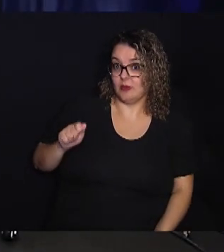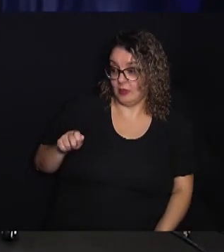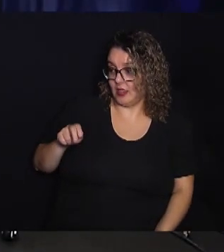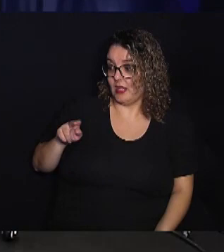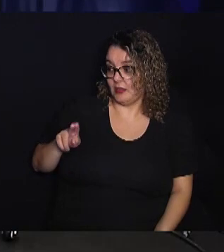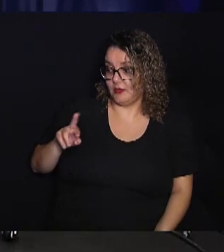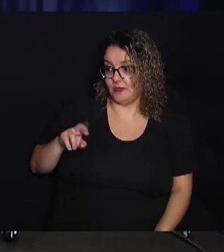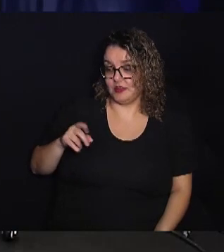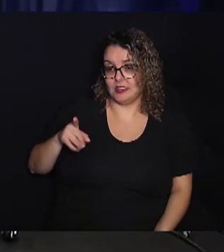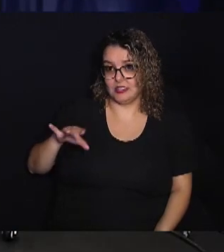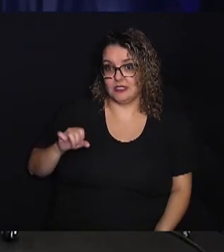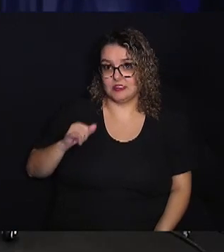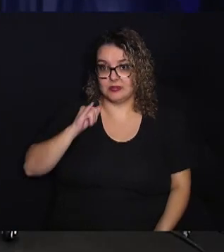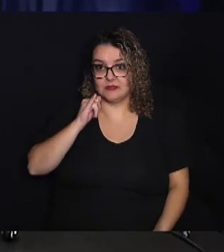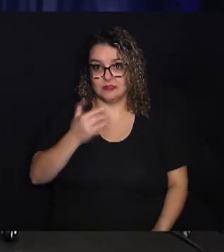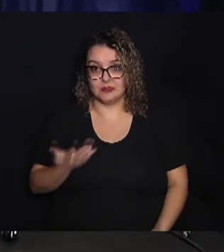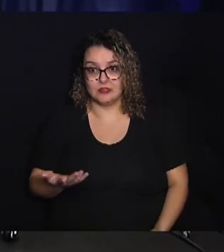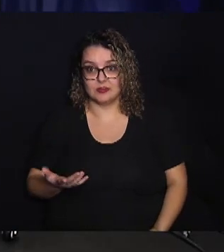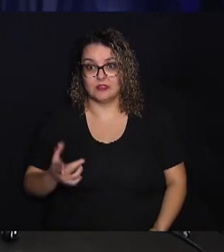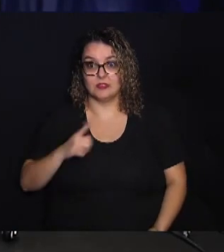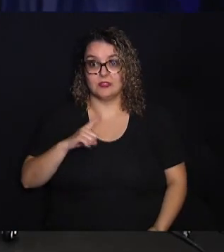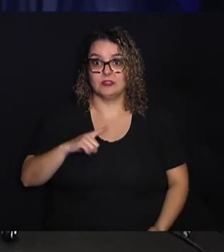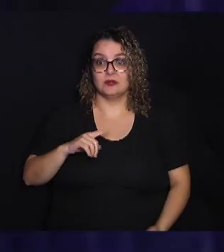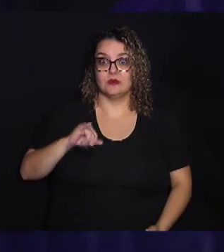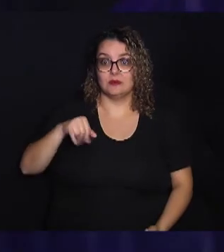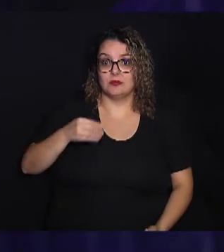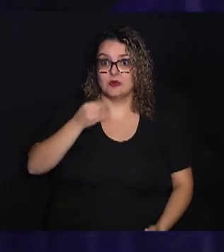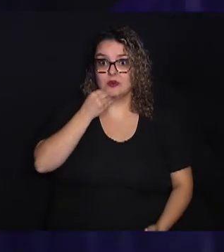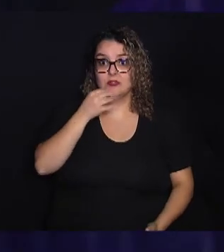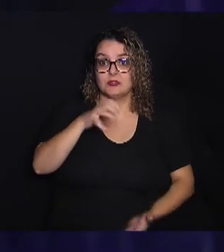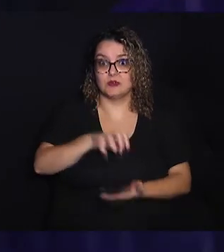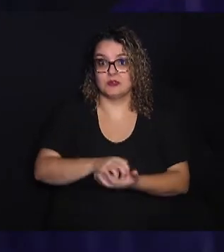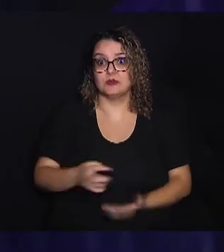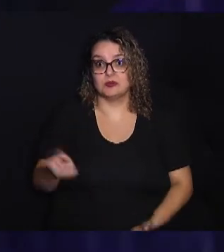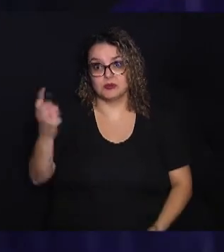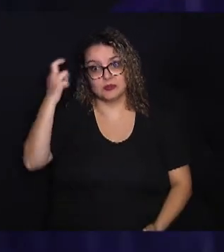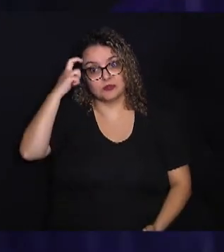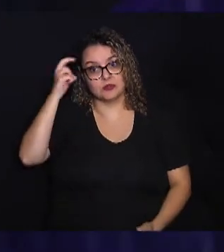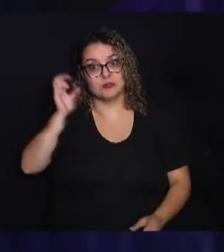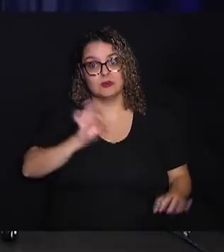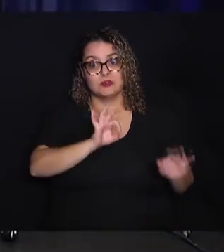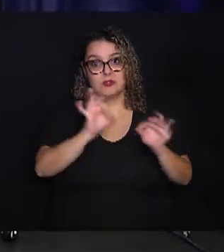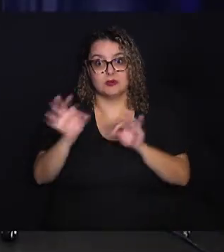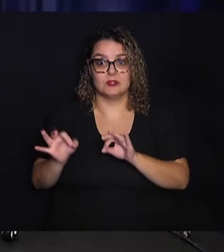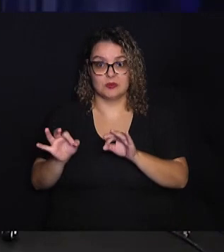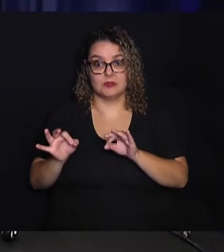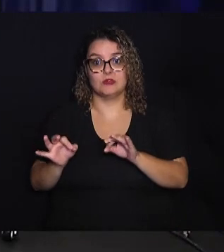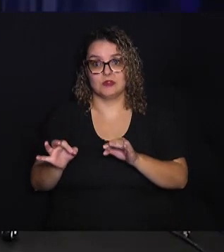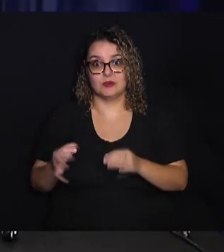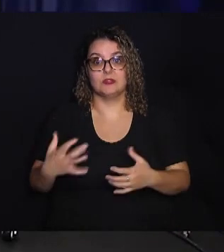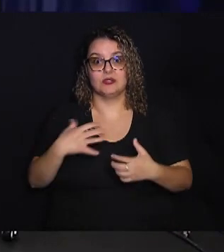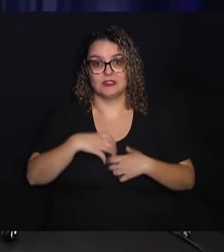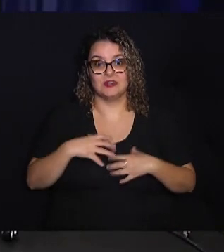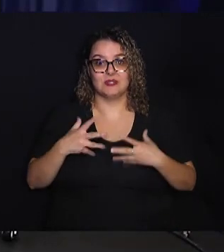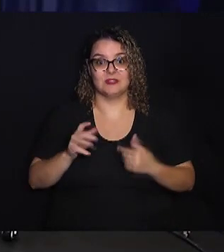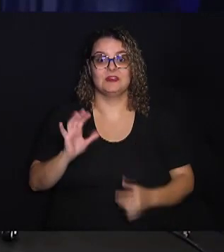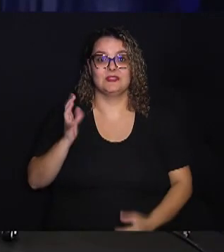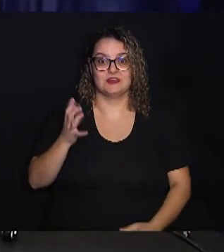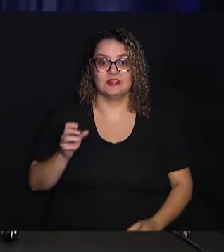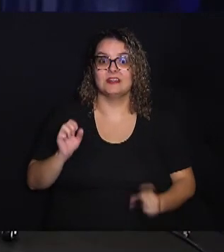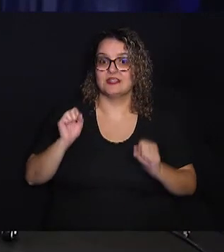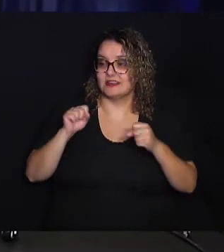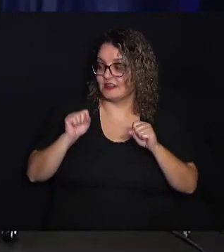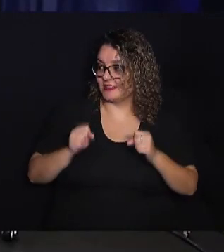eles tiveram a chance lá no Centro Cultural de assistir o espetáculo, de interagir, de sentir tudo que estava acontecendo,